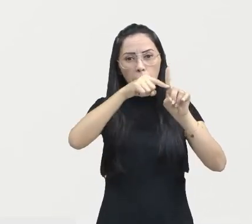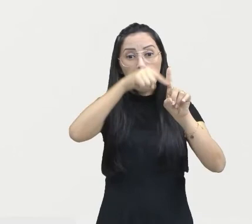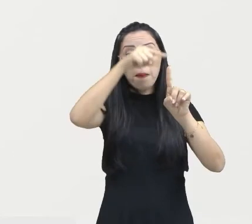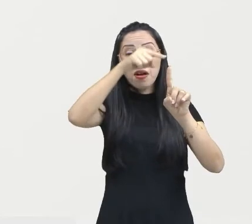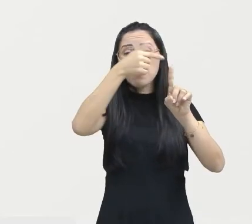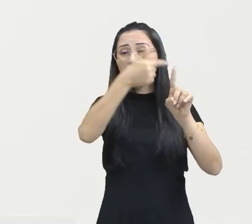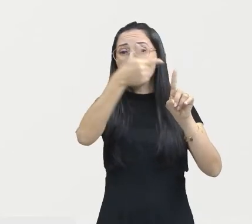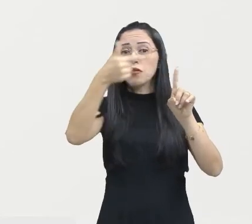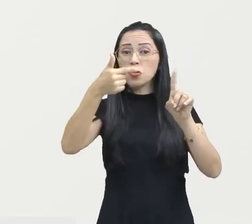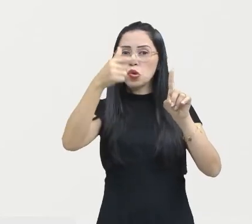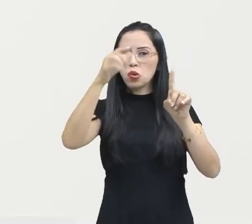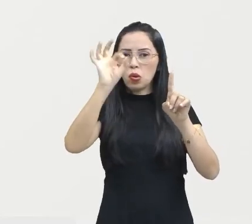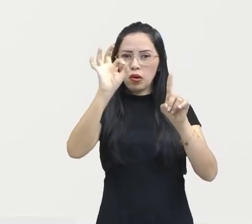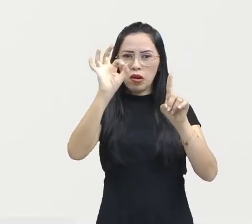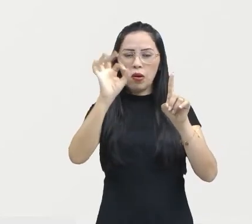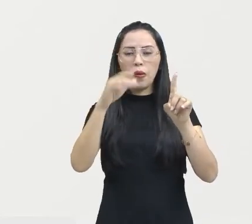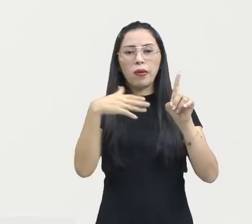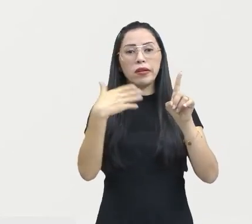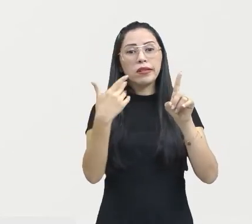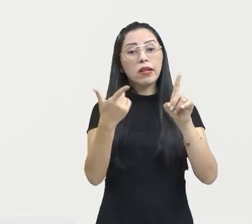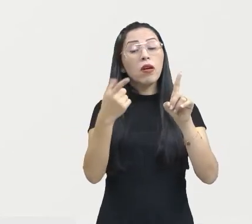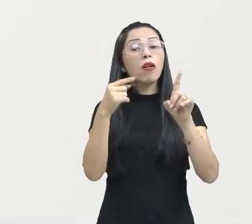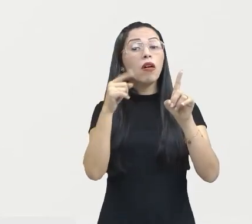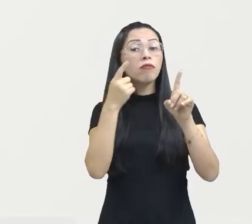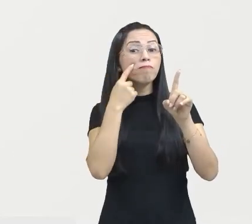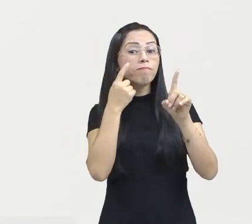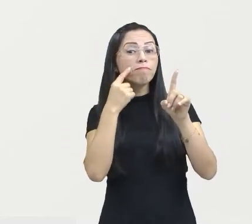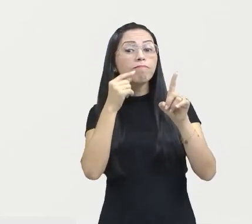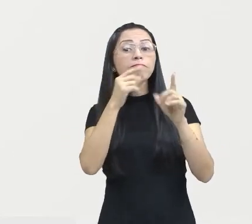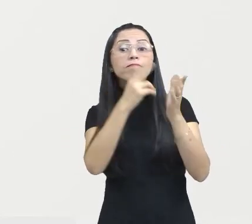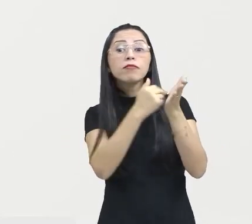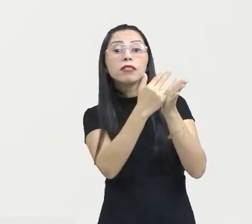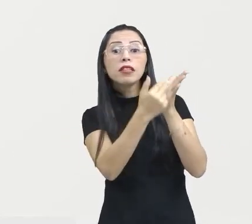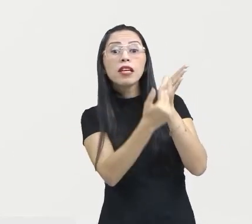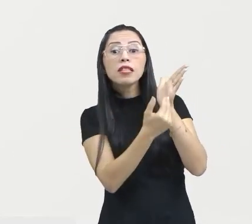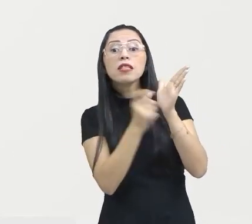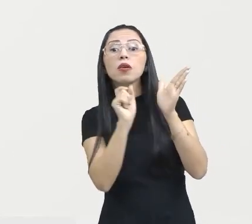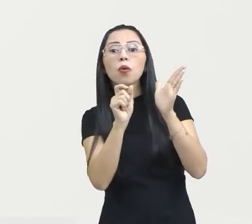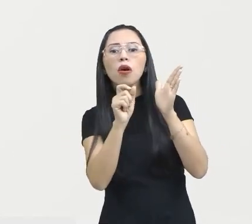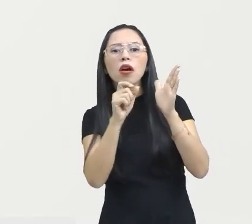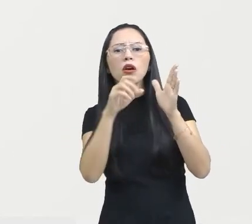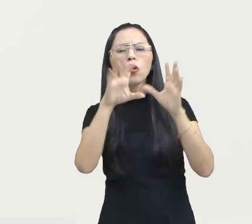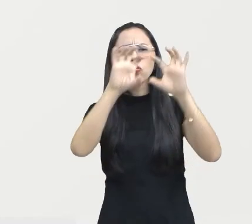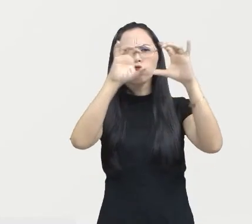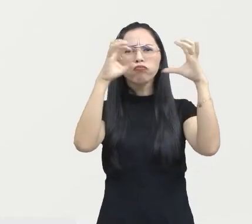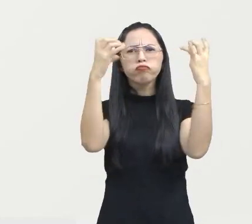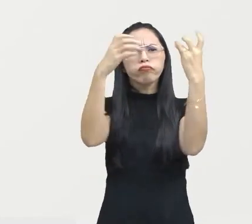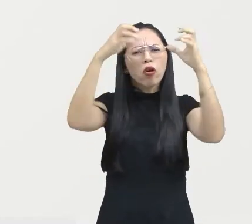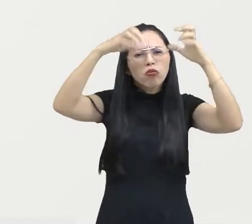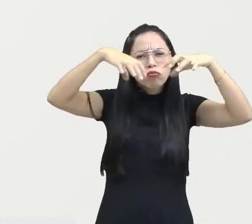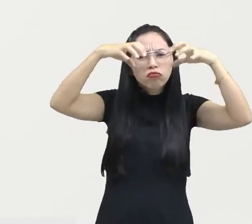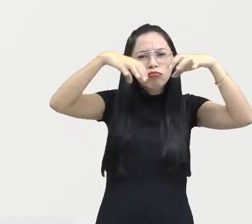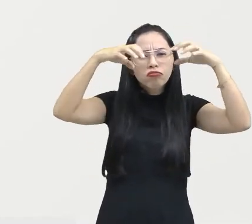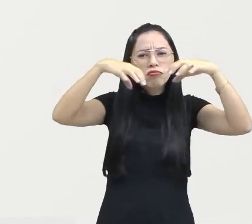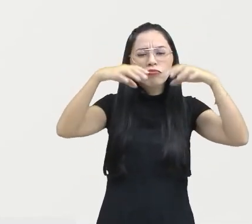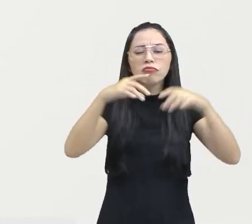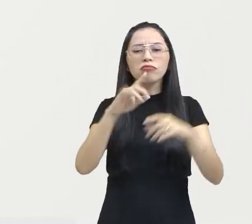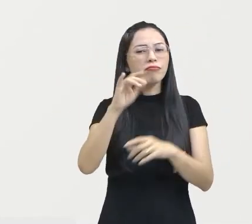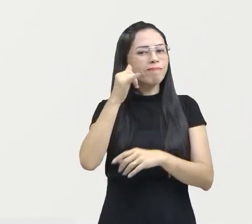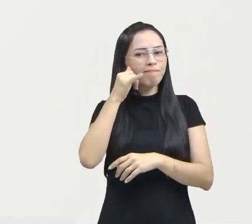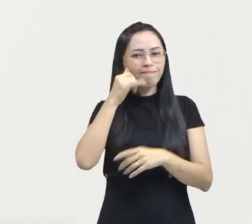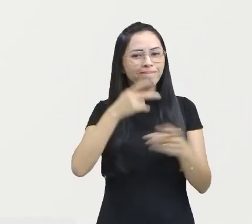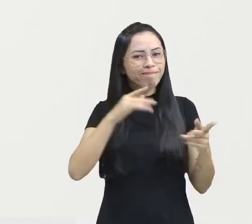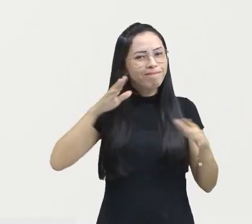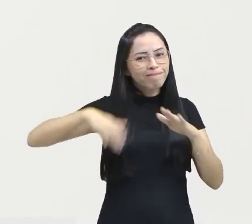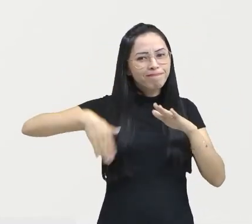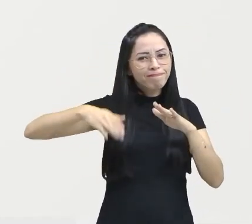vai ser muito quente. E nós temos o quê? Nuvens com chuva. Também não é um bom dia para ir para a praia, correto?